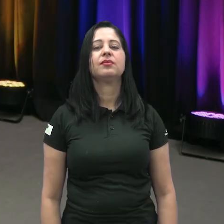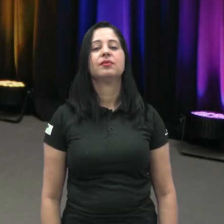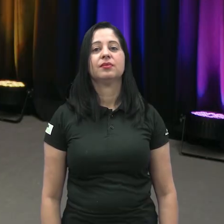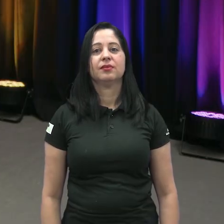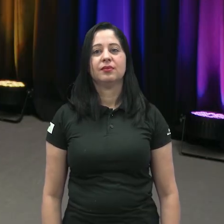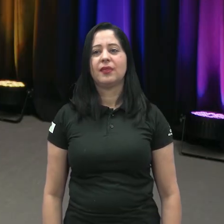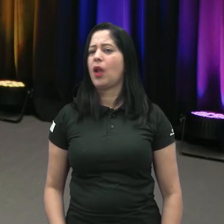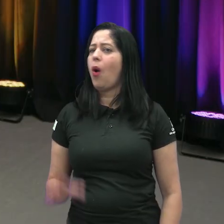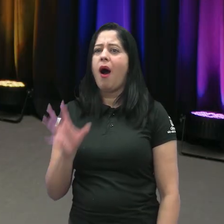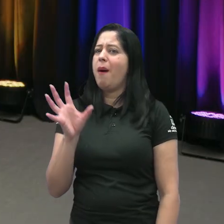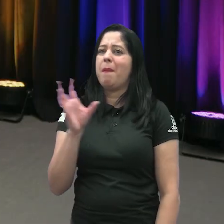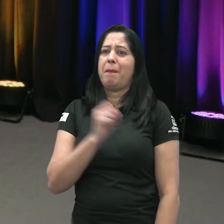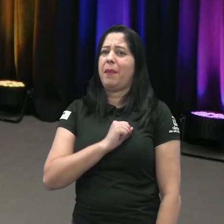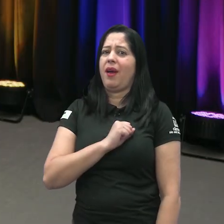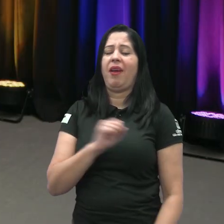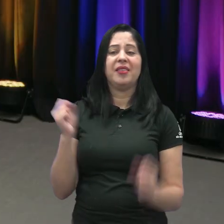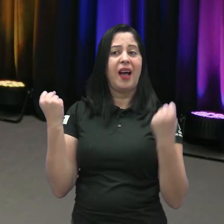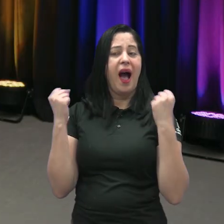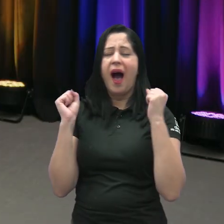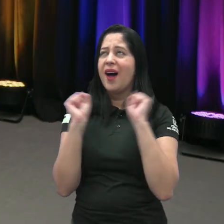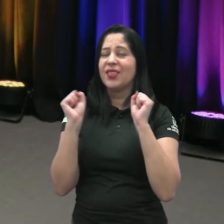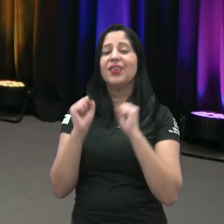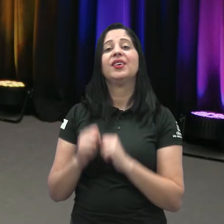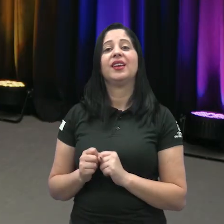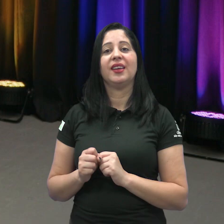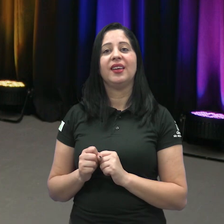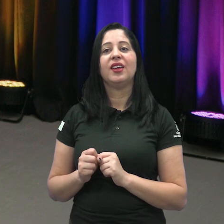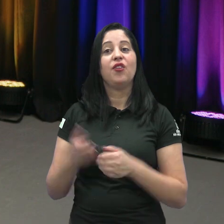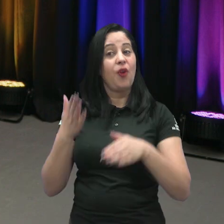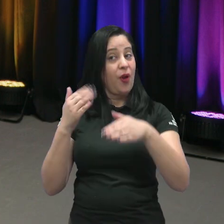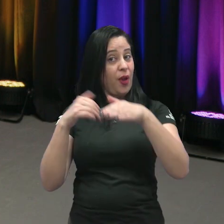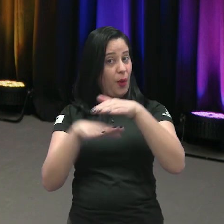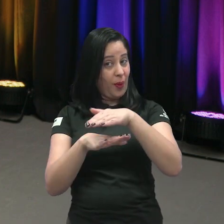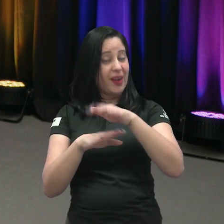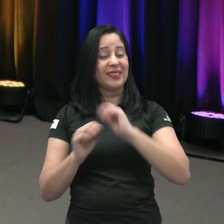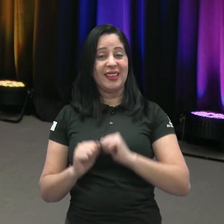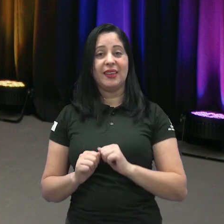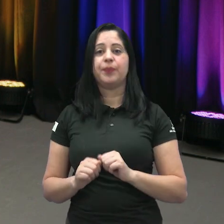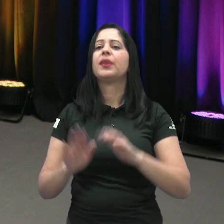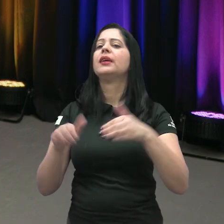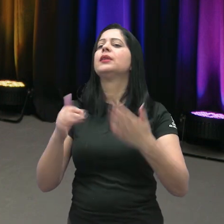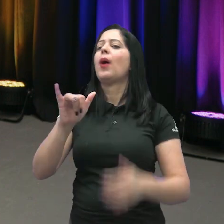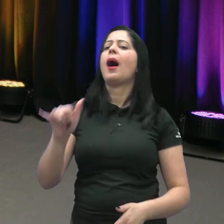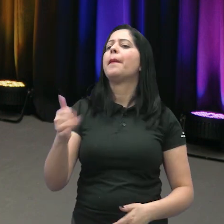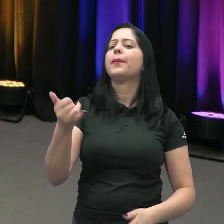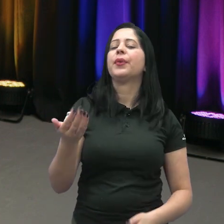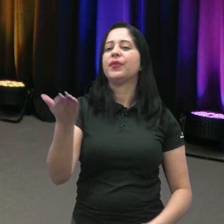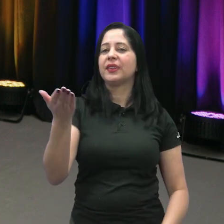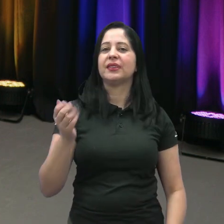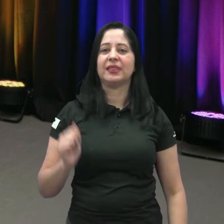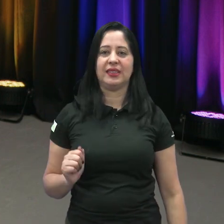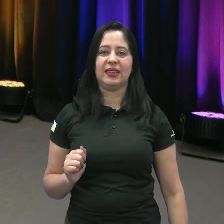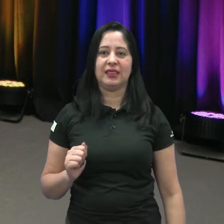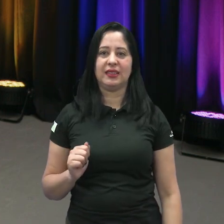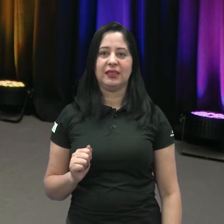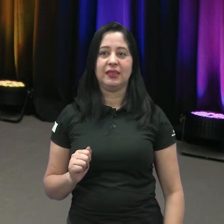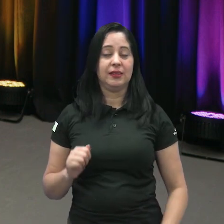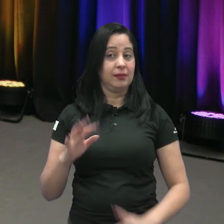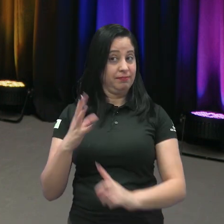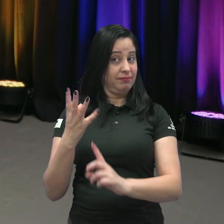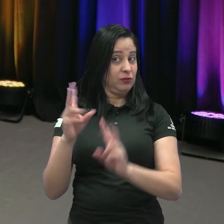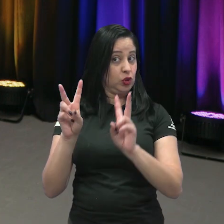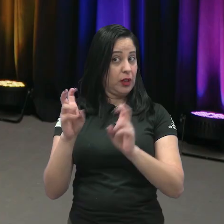achou? Muito bem, adorei. Nossa, vou colocar lá junto com meus quadros. E Arnaldo, vamos aproveitar essa deixa aqui